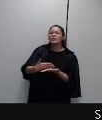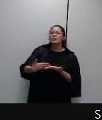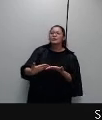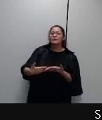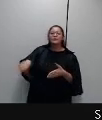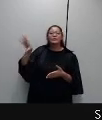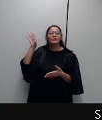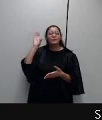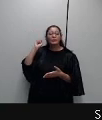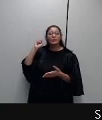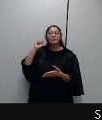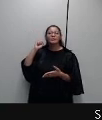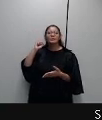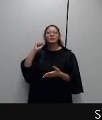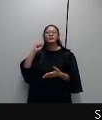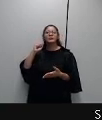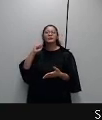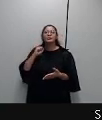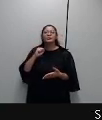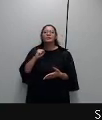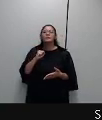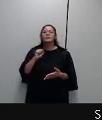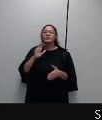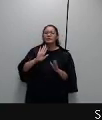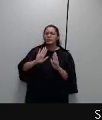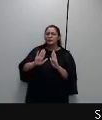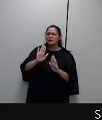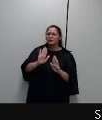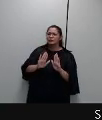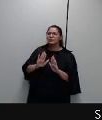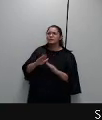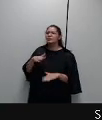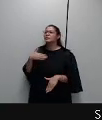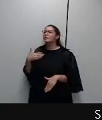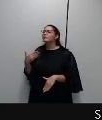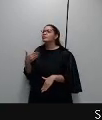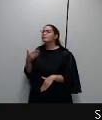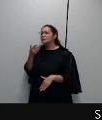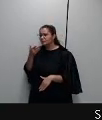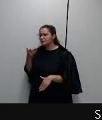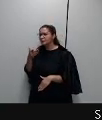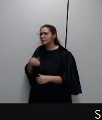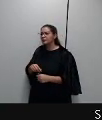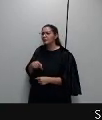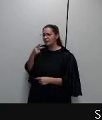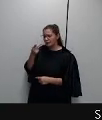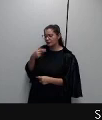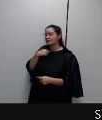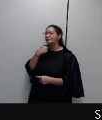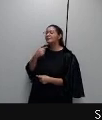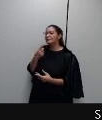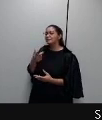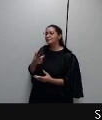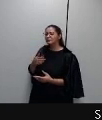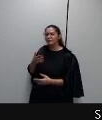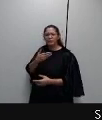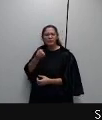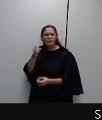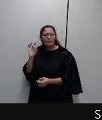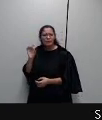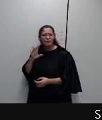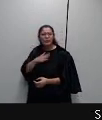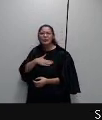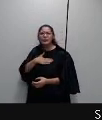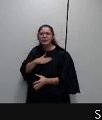ministro Benedito se o presidente só pela ordem pois não me lembro fina fica à vontade eu só queria acho que me